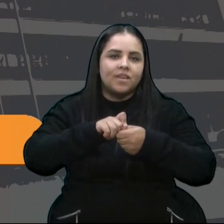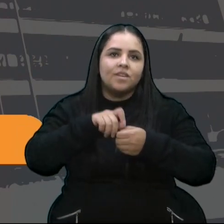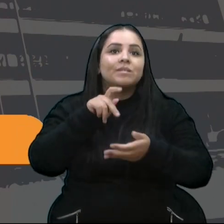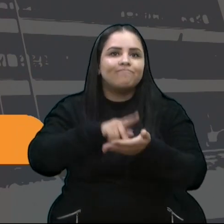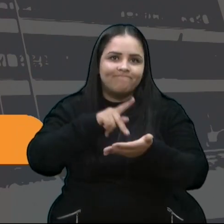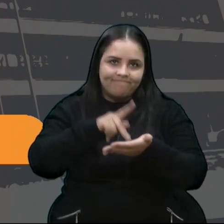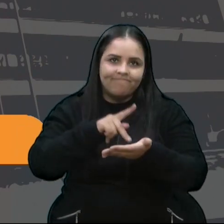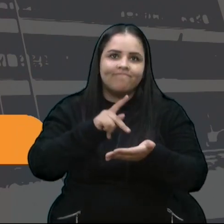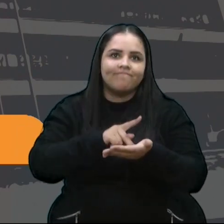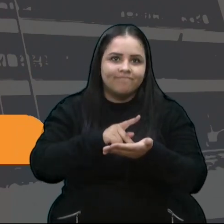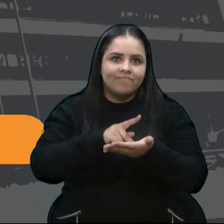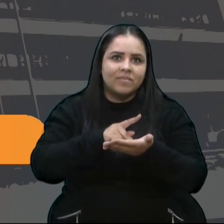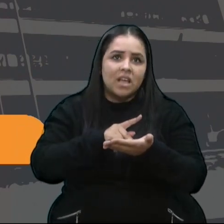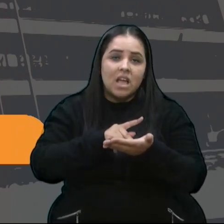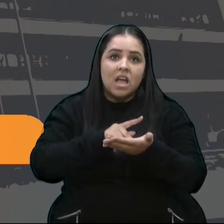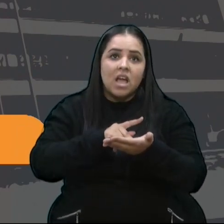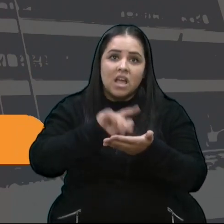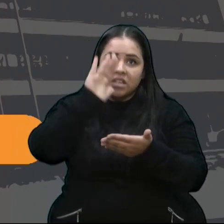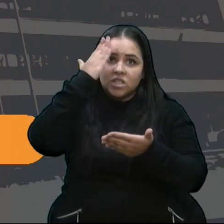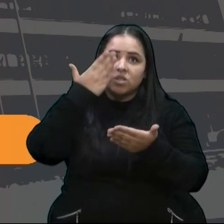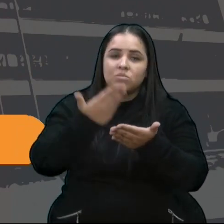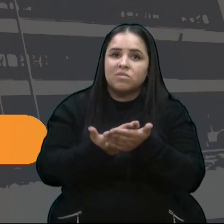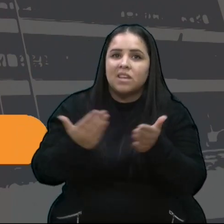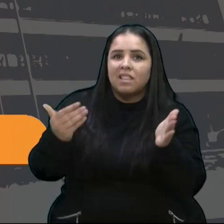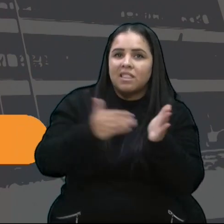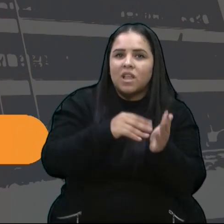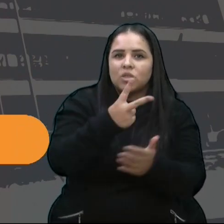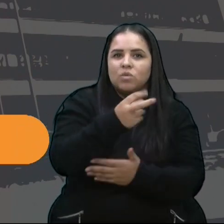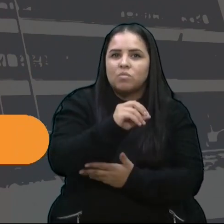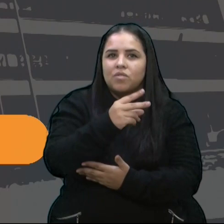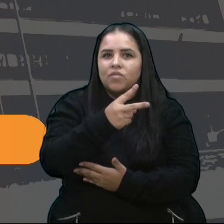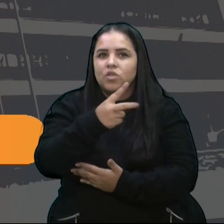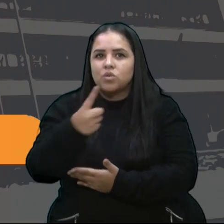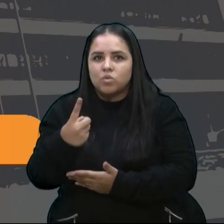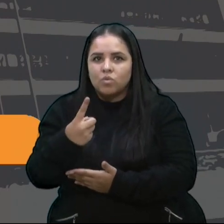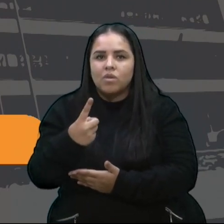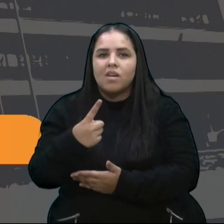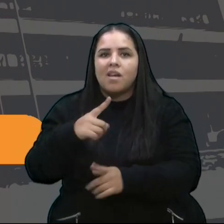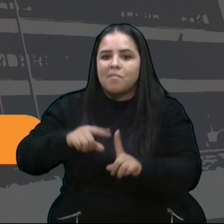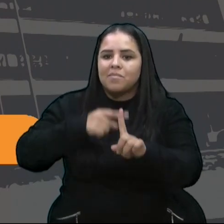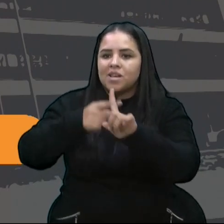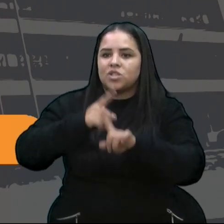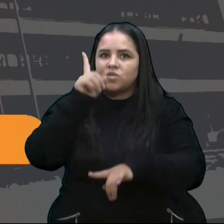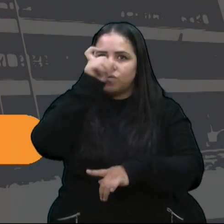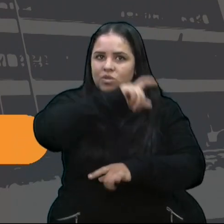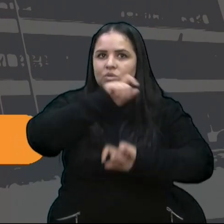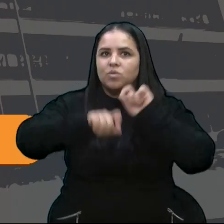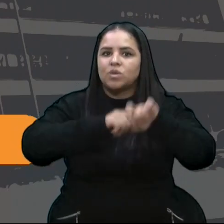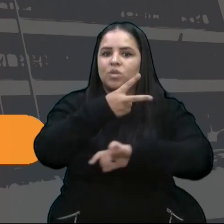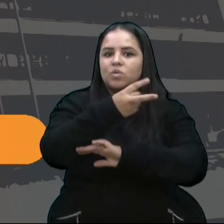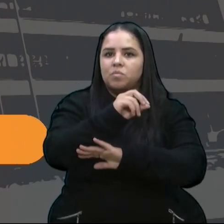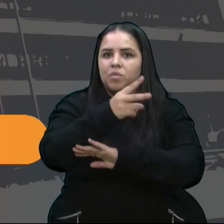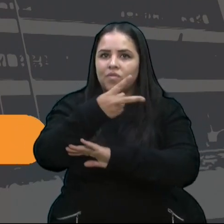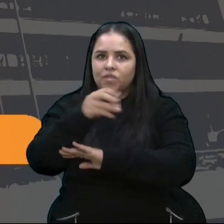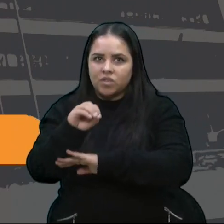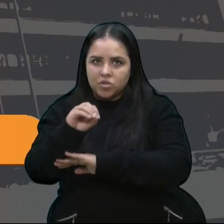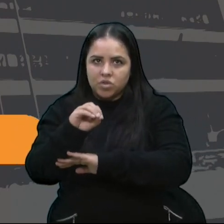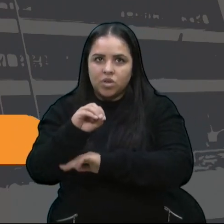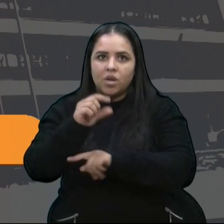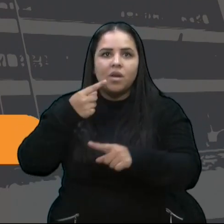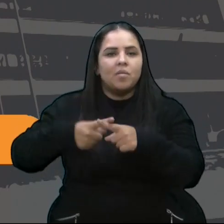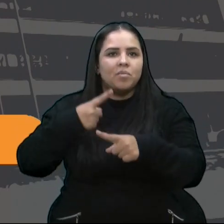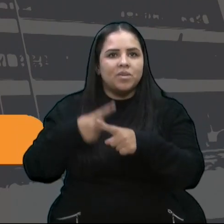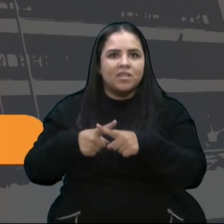assim, talvez até 2021 esteja sendo mais difícil para nós do que foi 2020, o que é